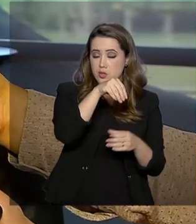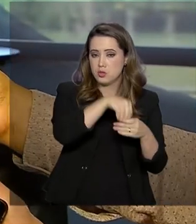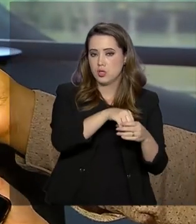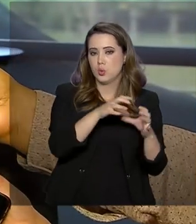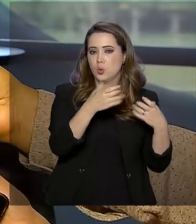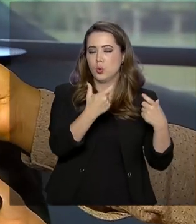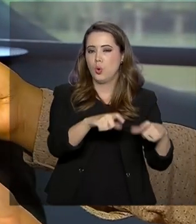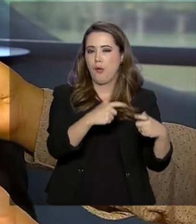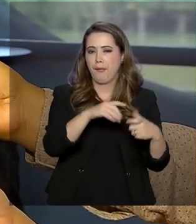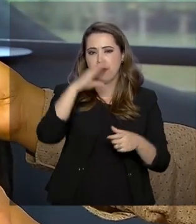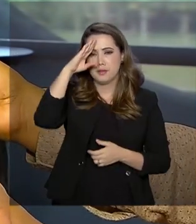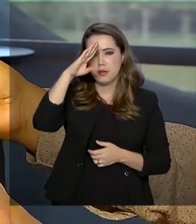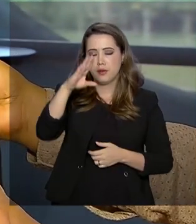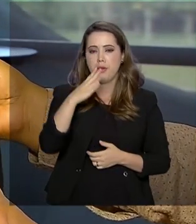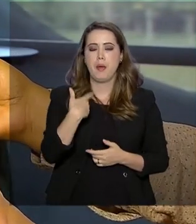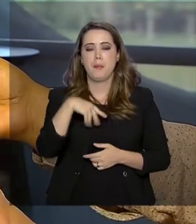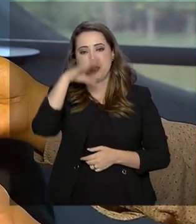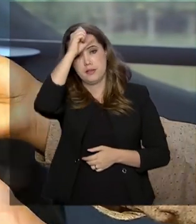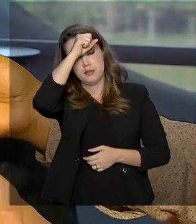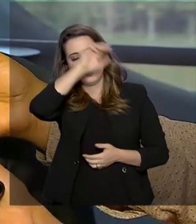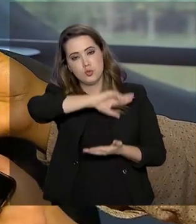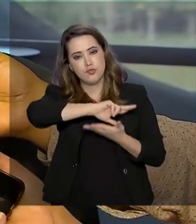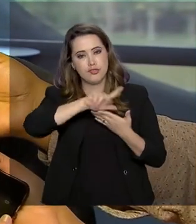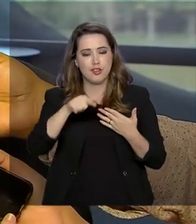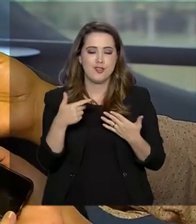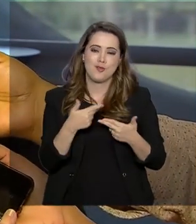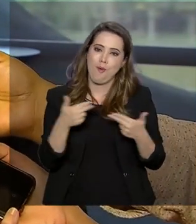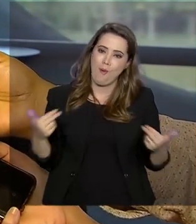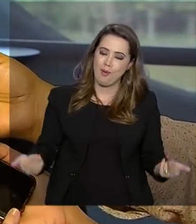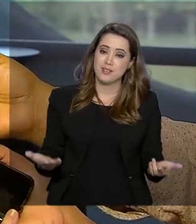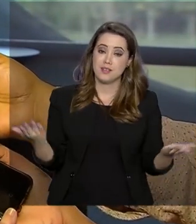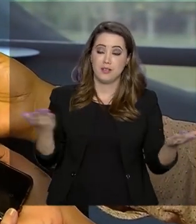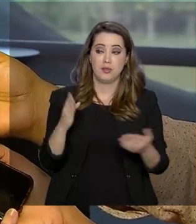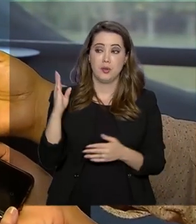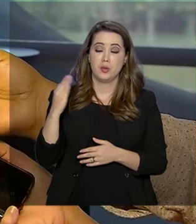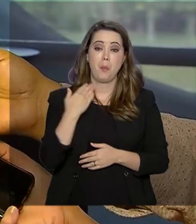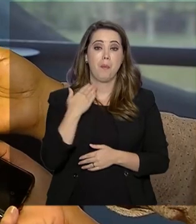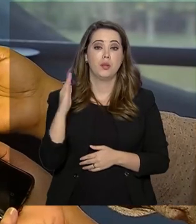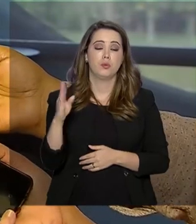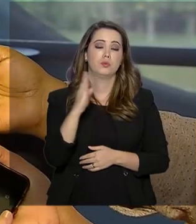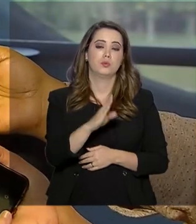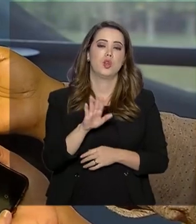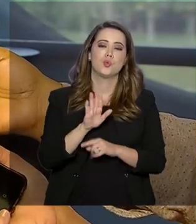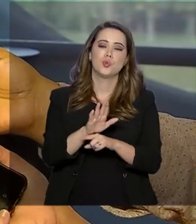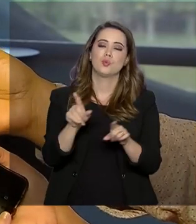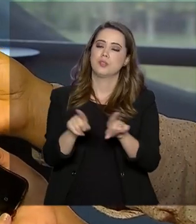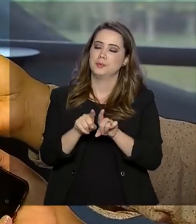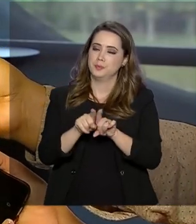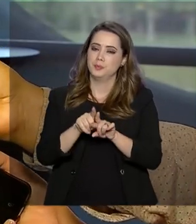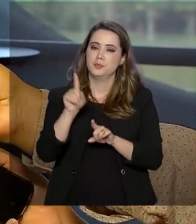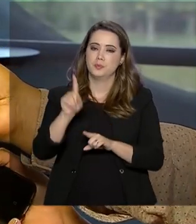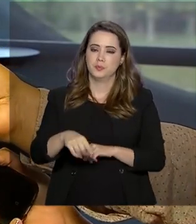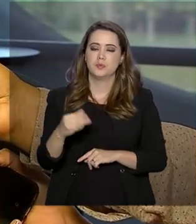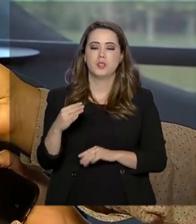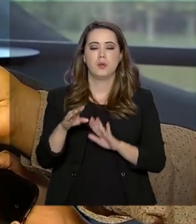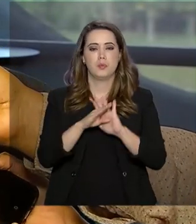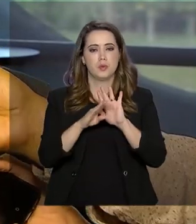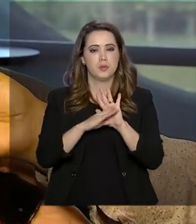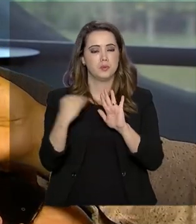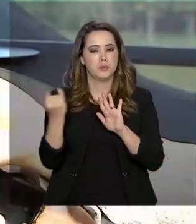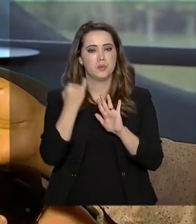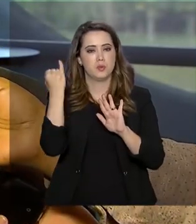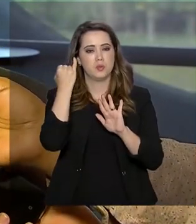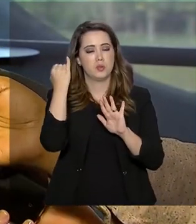aprendendo um pouco de civismo enfim e agora o banco do brasil vem reforçar esse programa que é muito exitoso uma